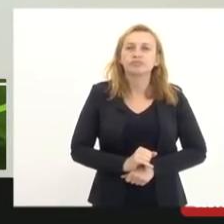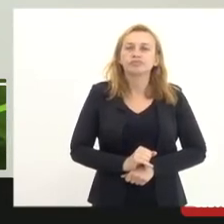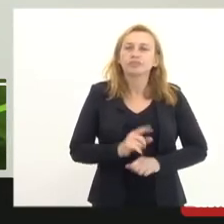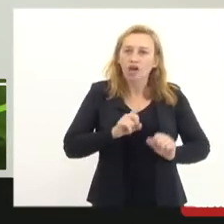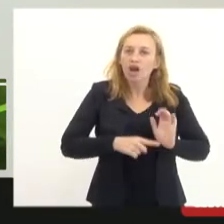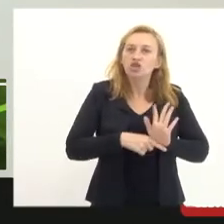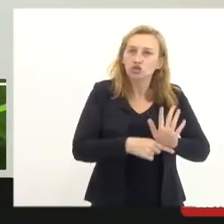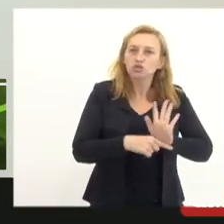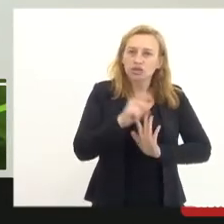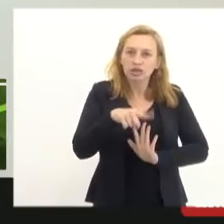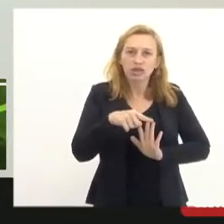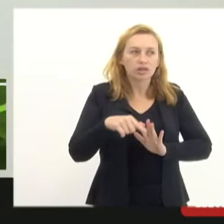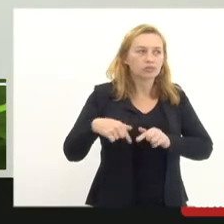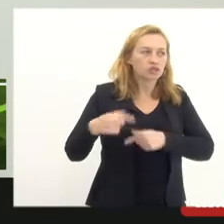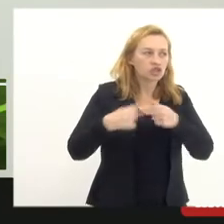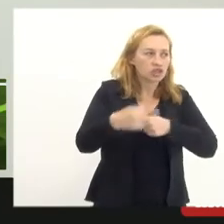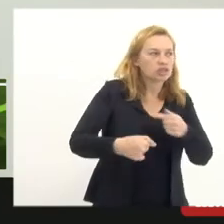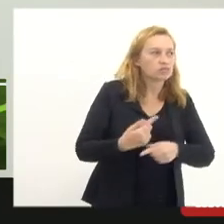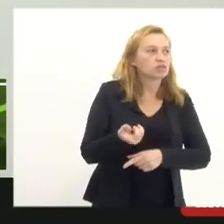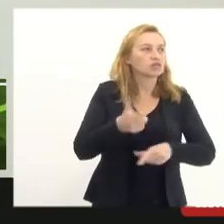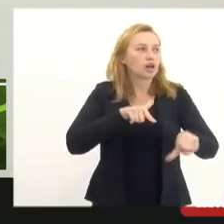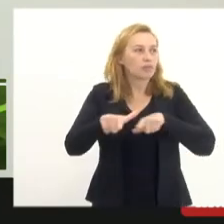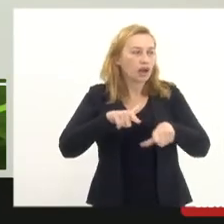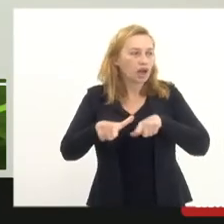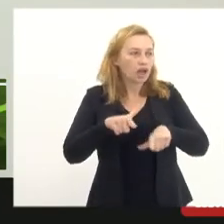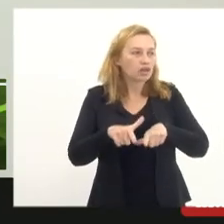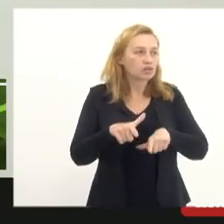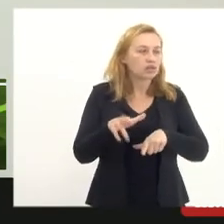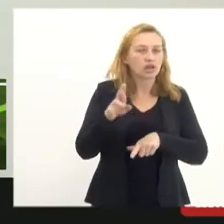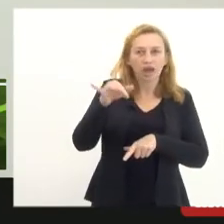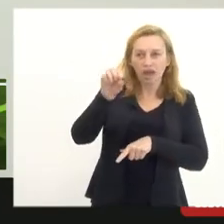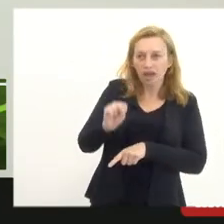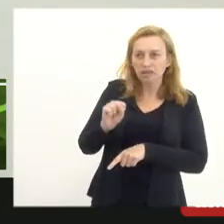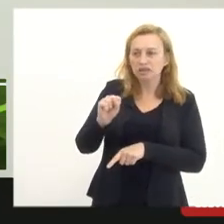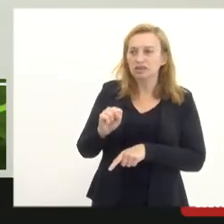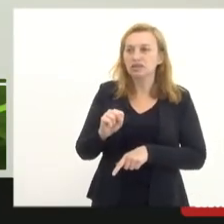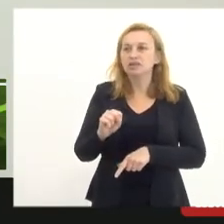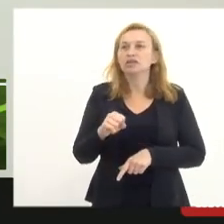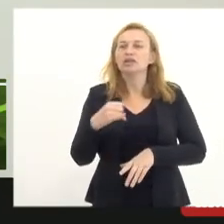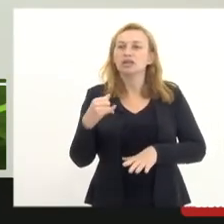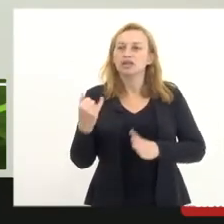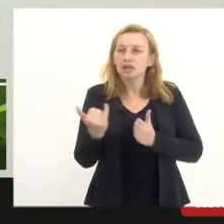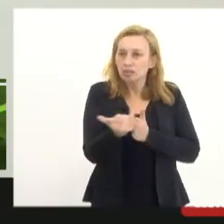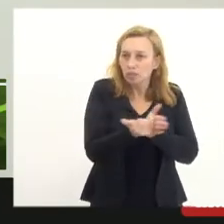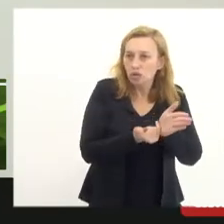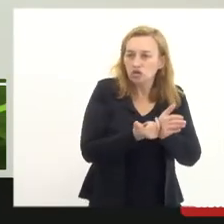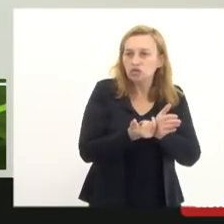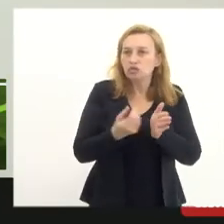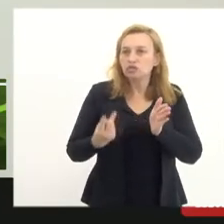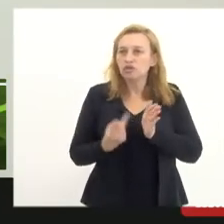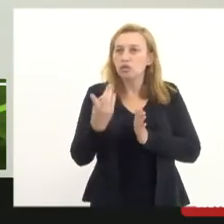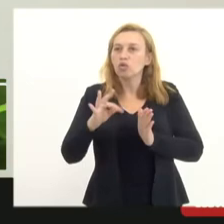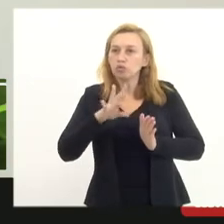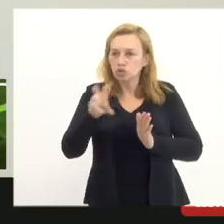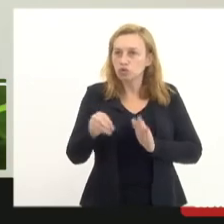contribuem, né, para a geração de empregos, renda, impostos e criação de valor como um todo, tá?